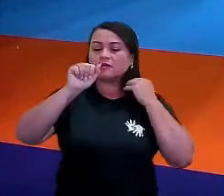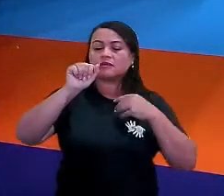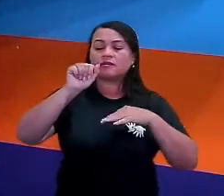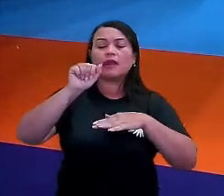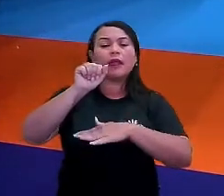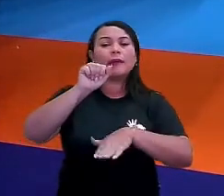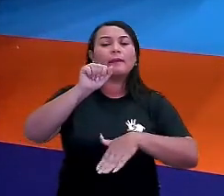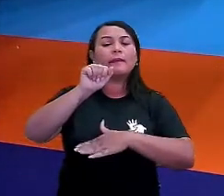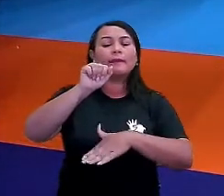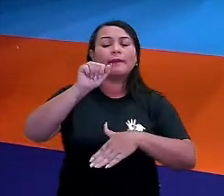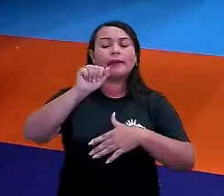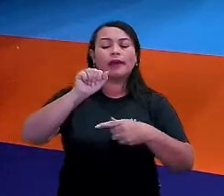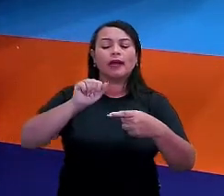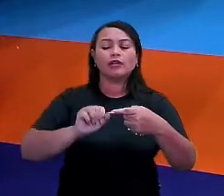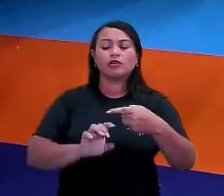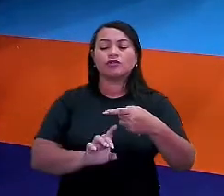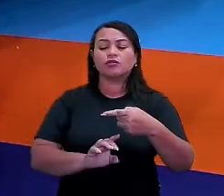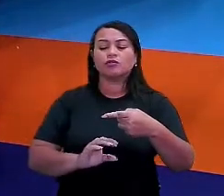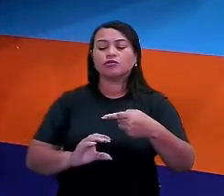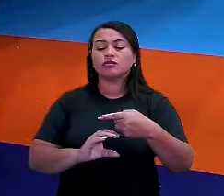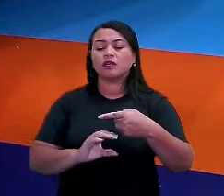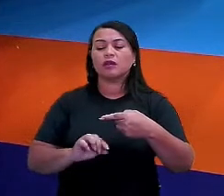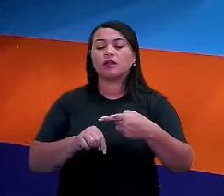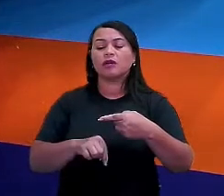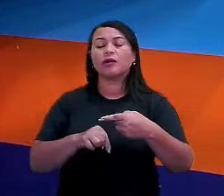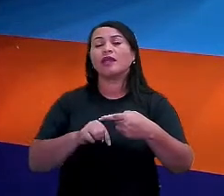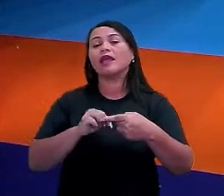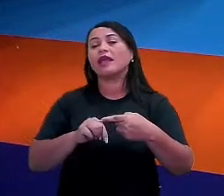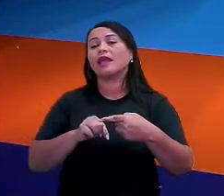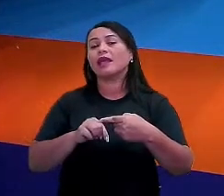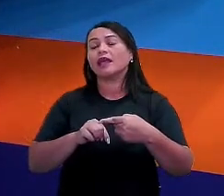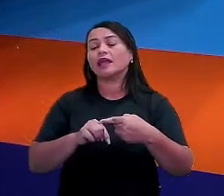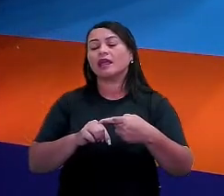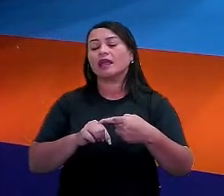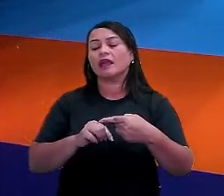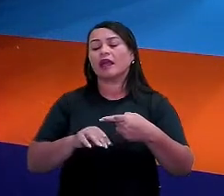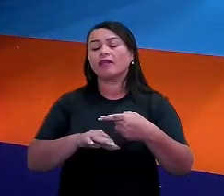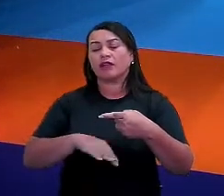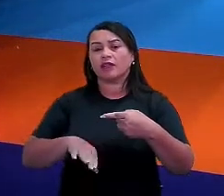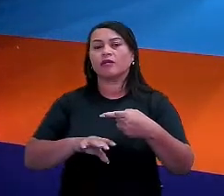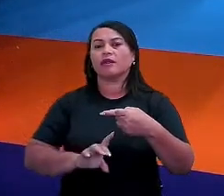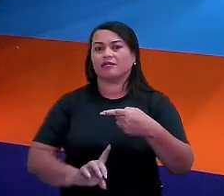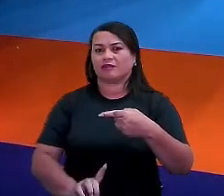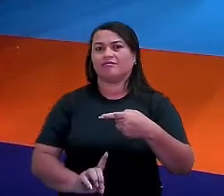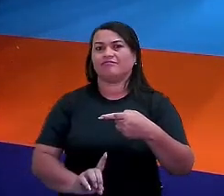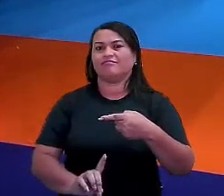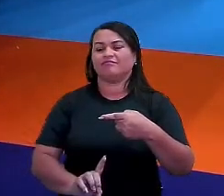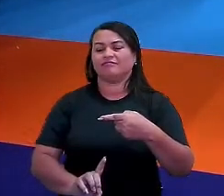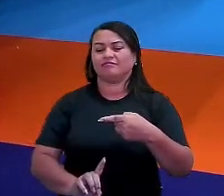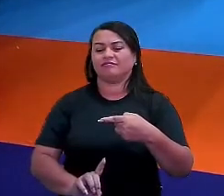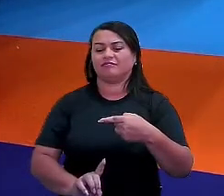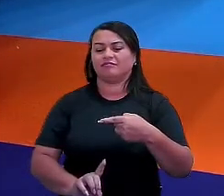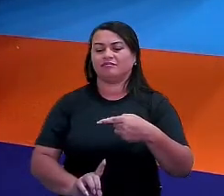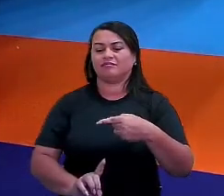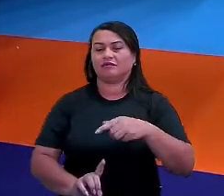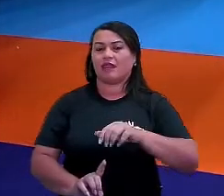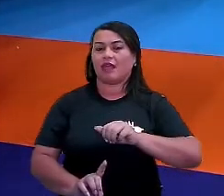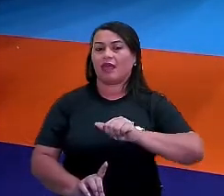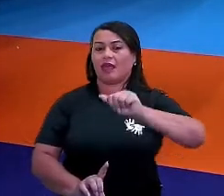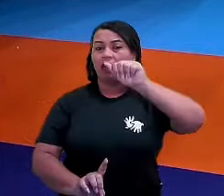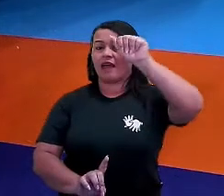de baixo do denominador, quem é a extremidade inferior? Não é o D?